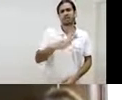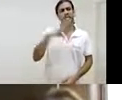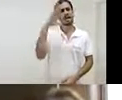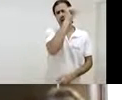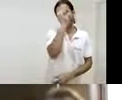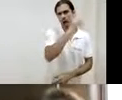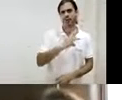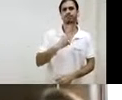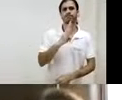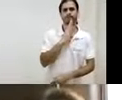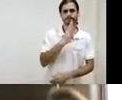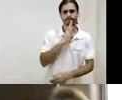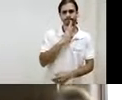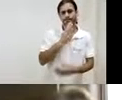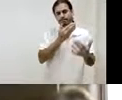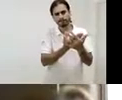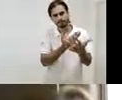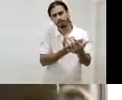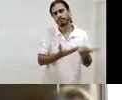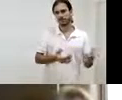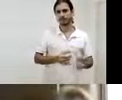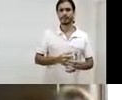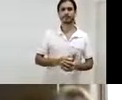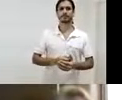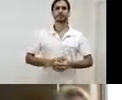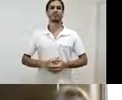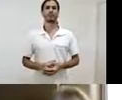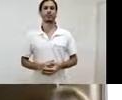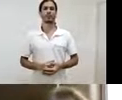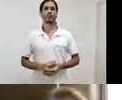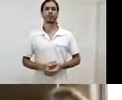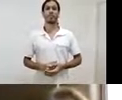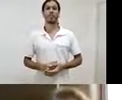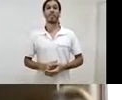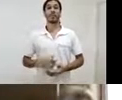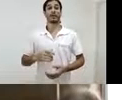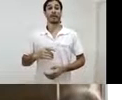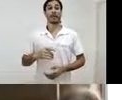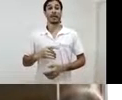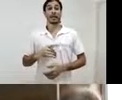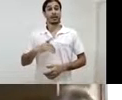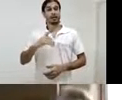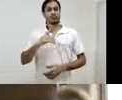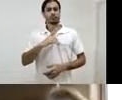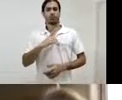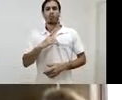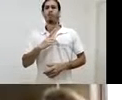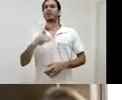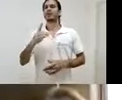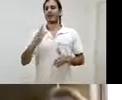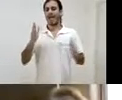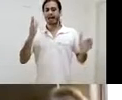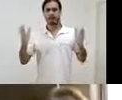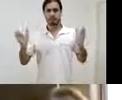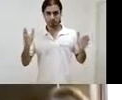tem implicações sérias no campo das ciências humanas, sobretudo porque a filosofia nos ajuda e continua